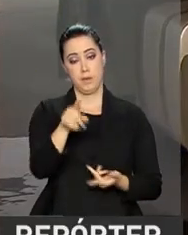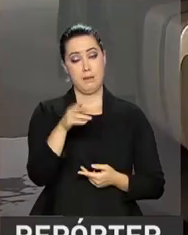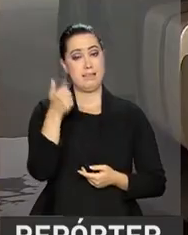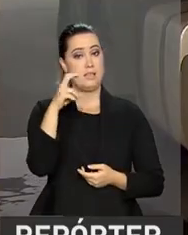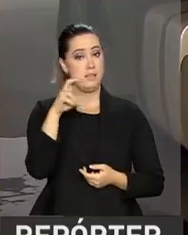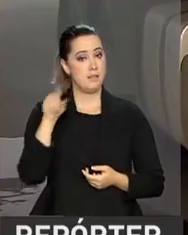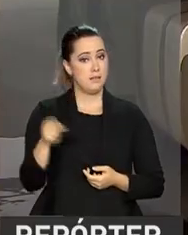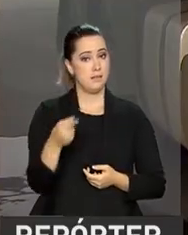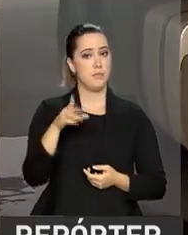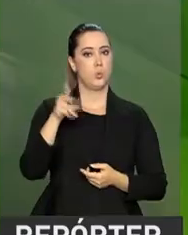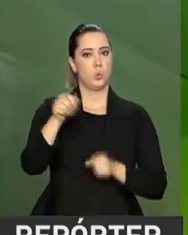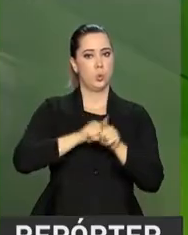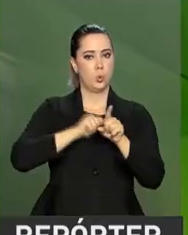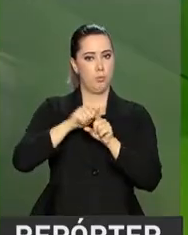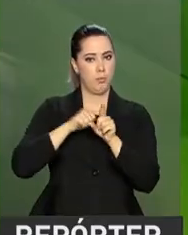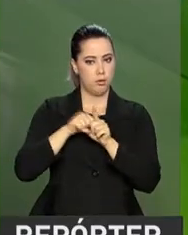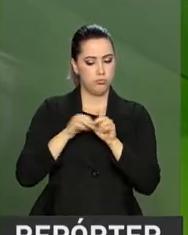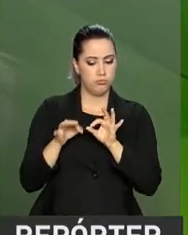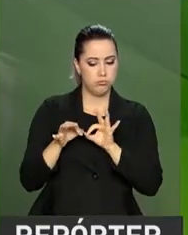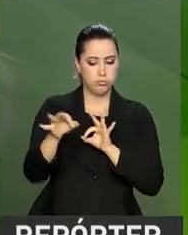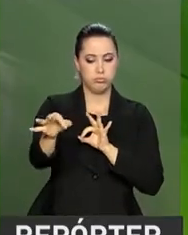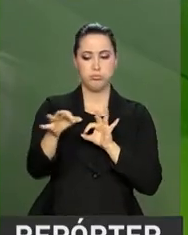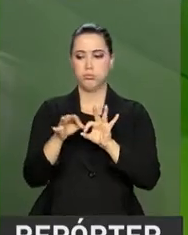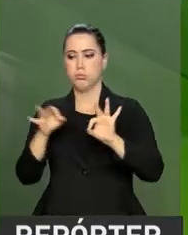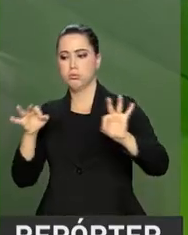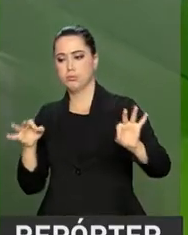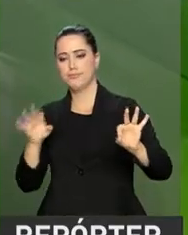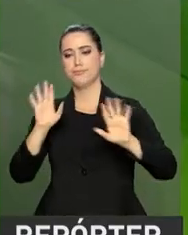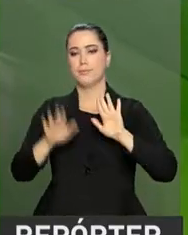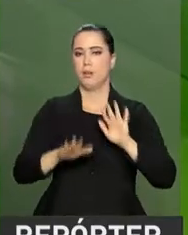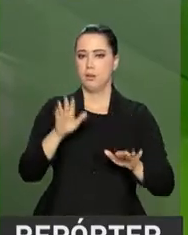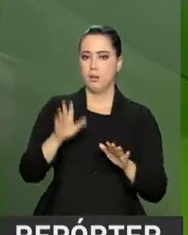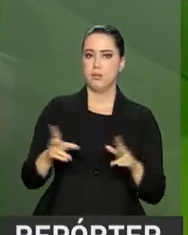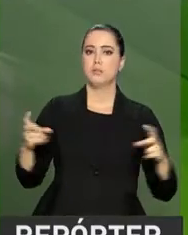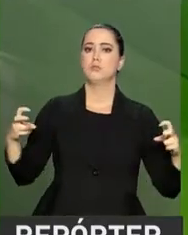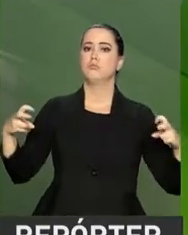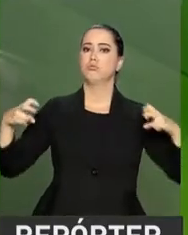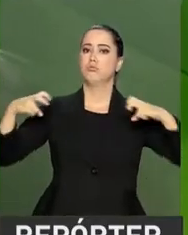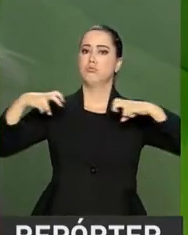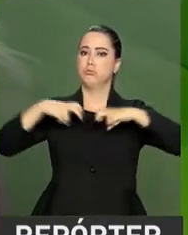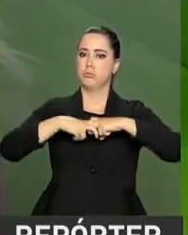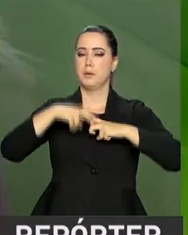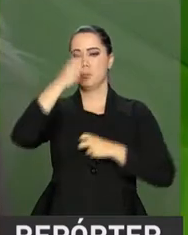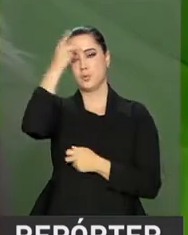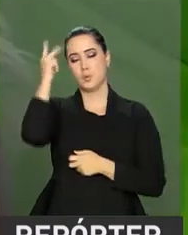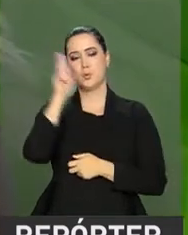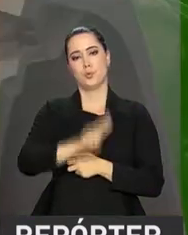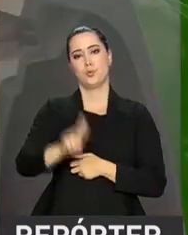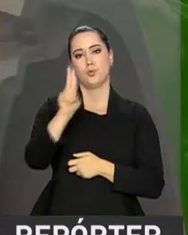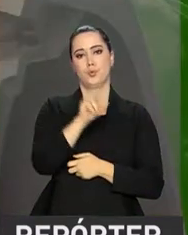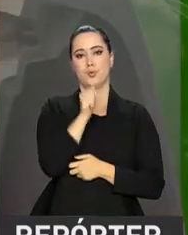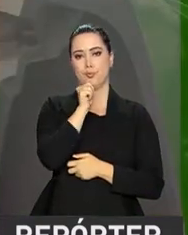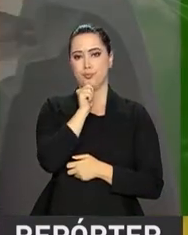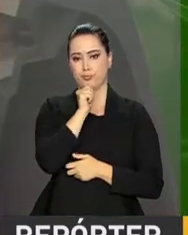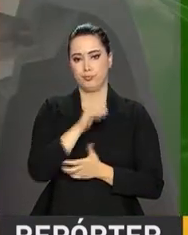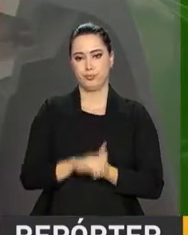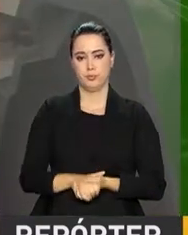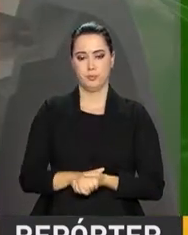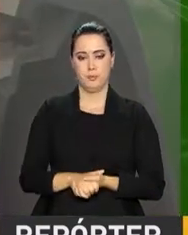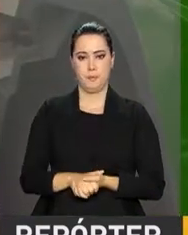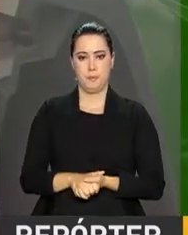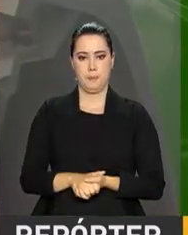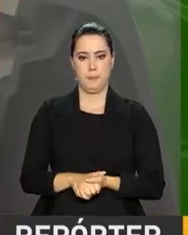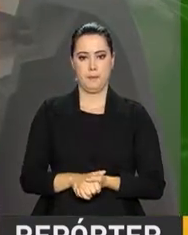15 mil quilômetros por mês e garante muitos acidentes são provocados por pessoas que usaram drogas ousado tornou-se do